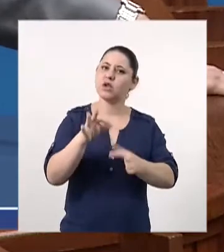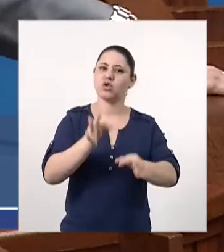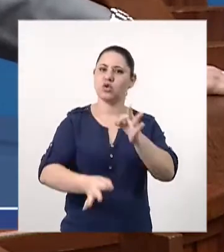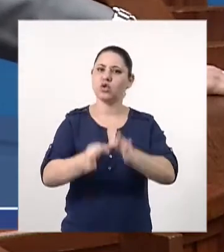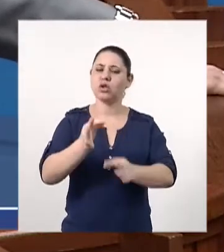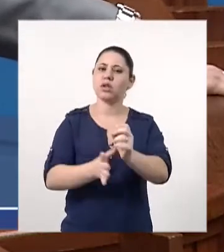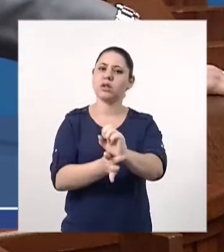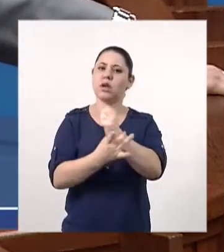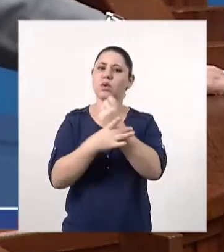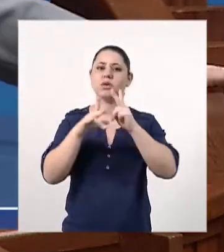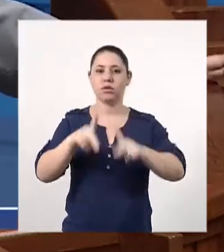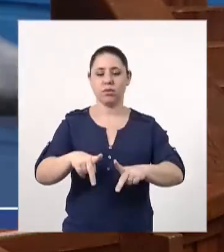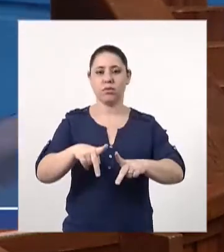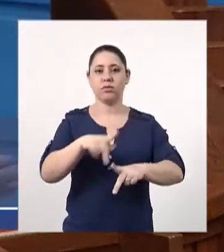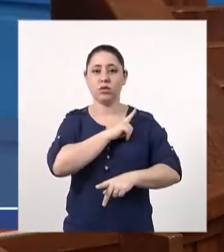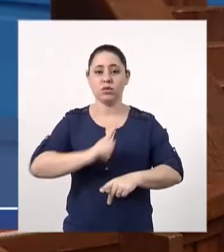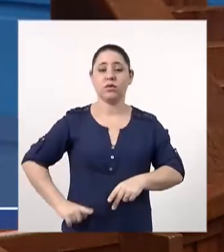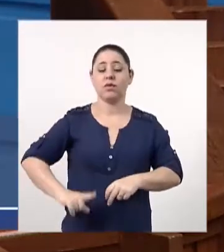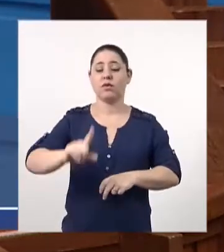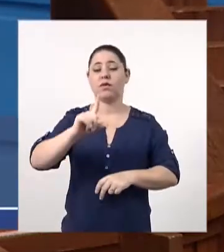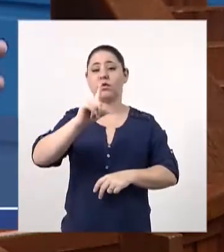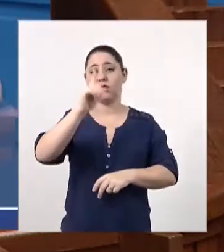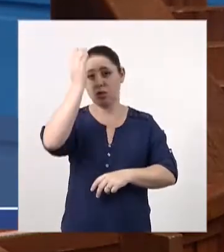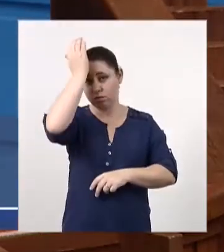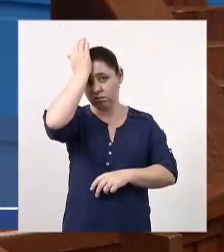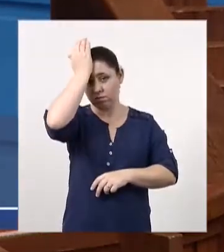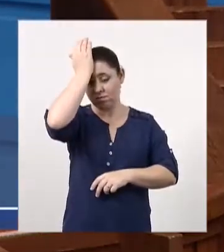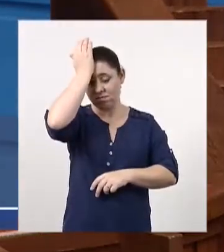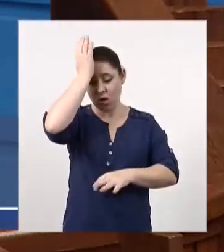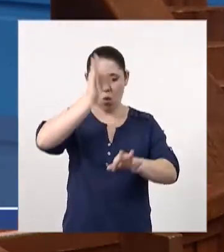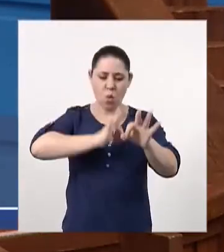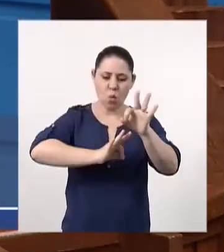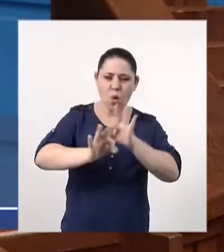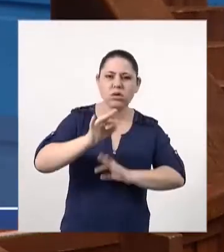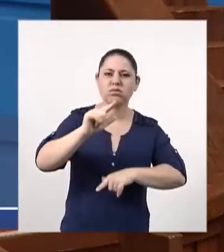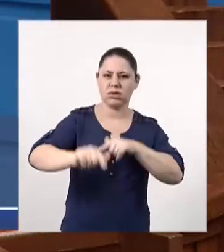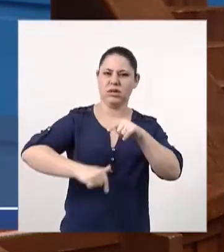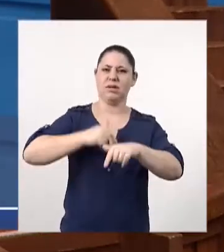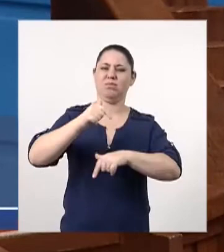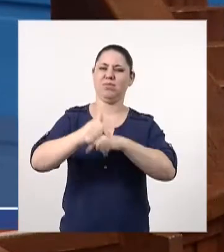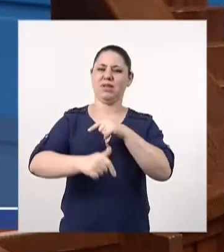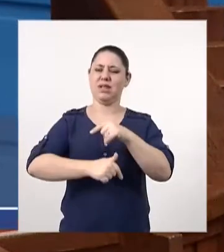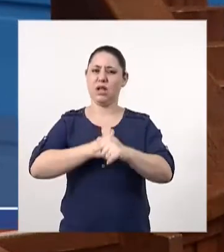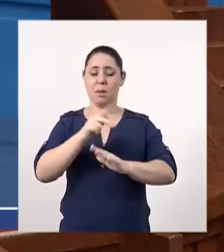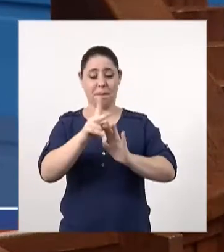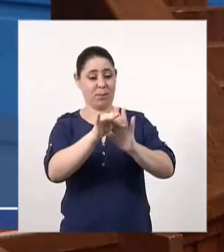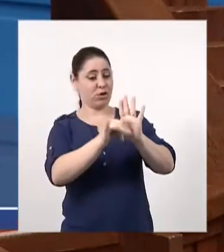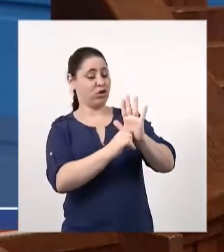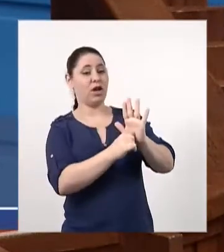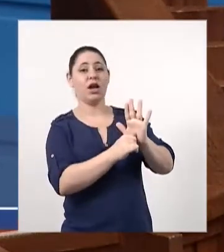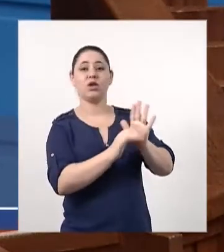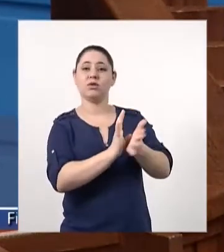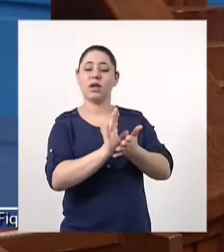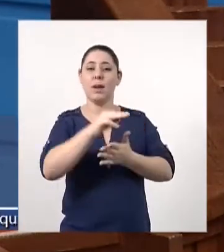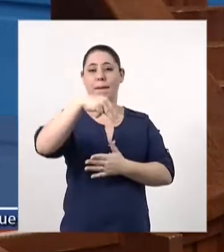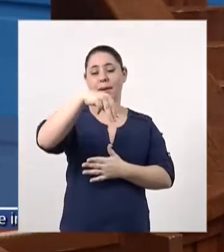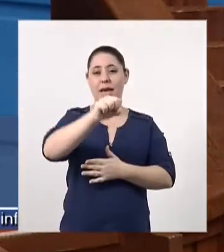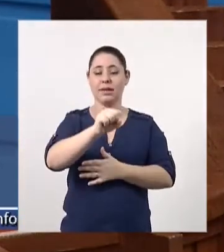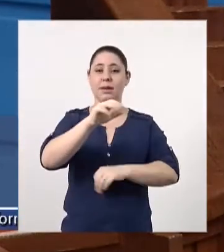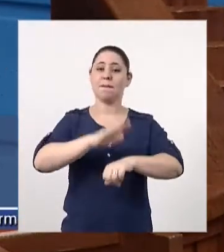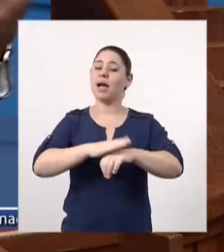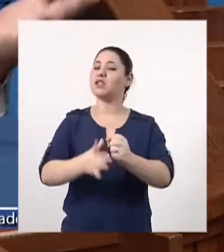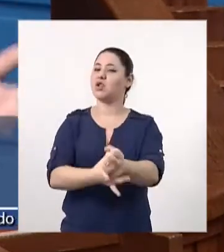Segurança Pública do governador Reinaldo Azambuja, tocando, um grande programa de investimento, que foi o MS Mais